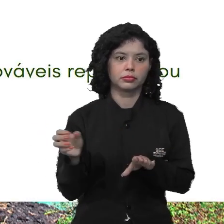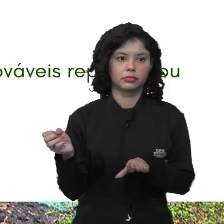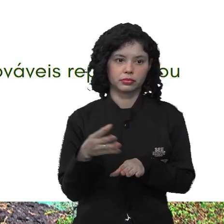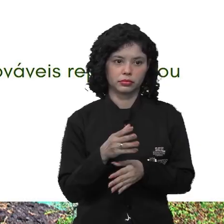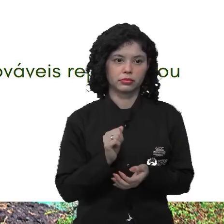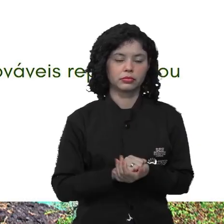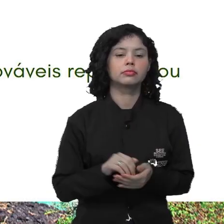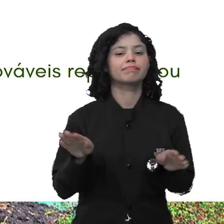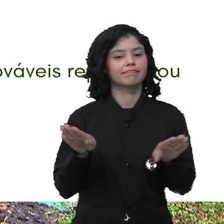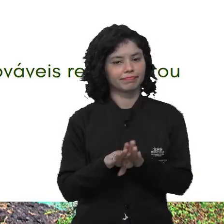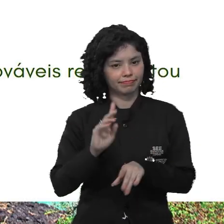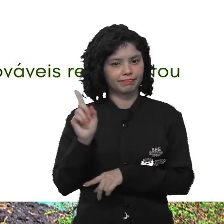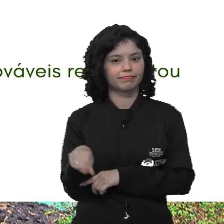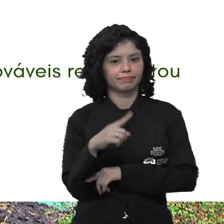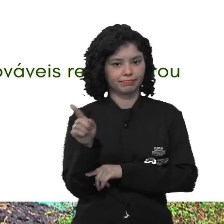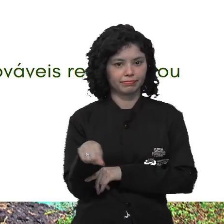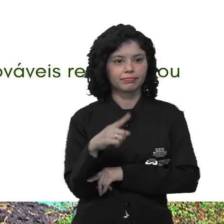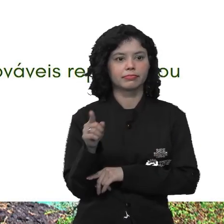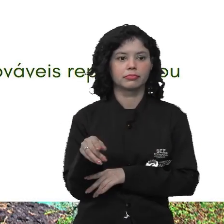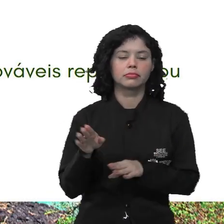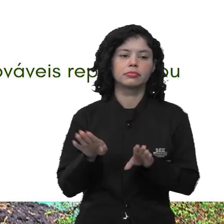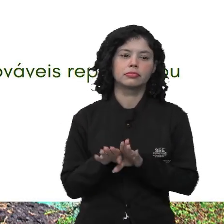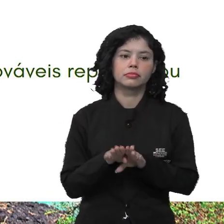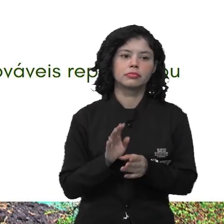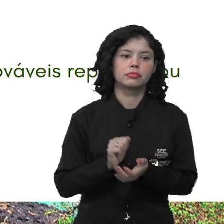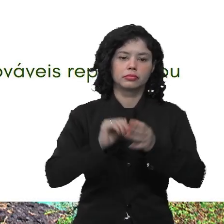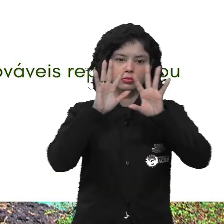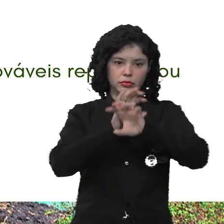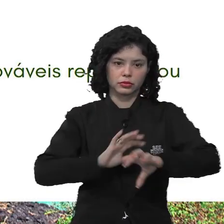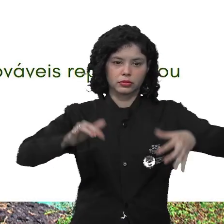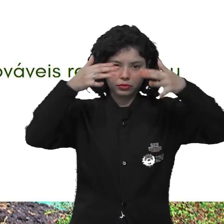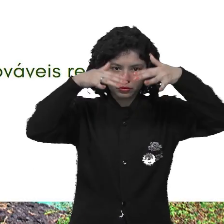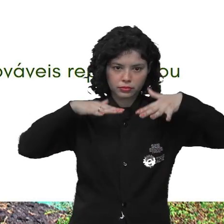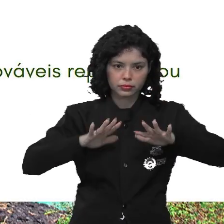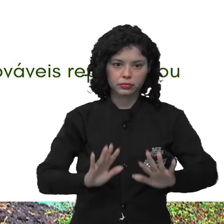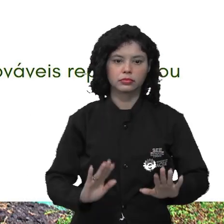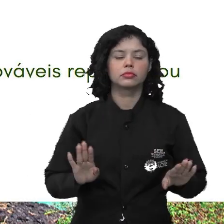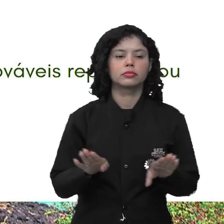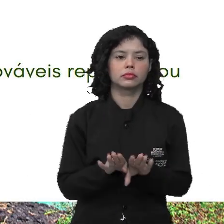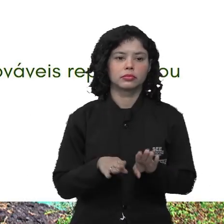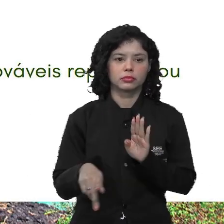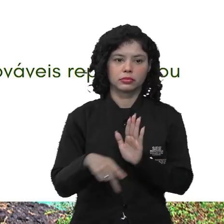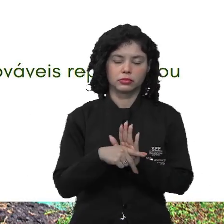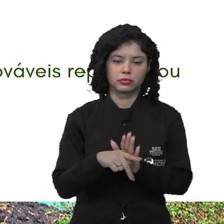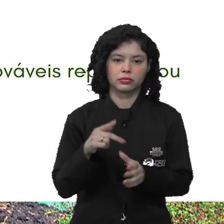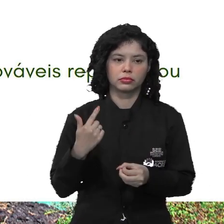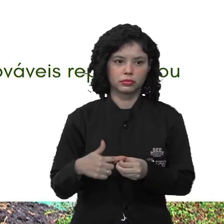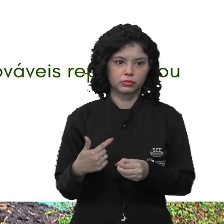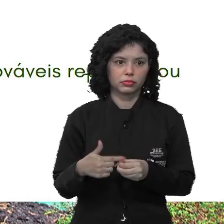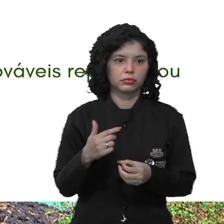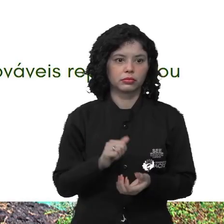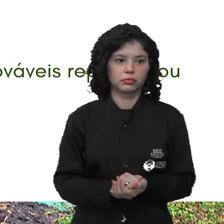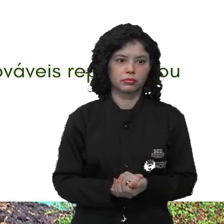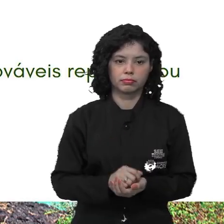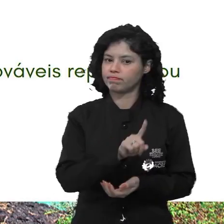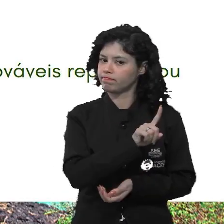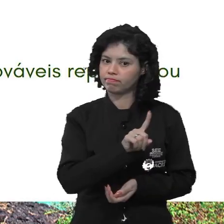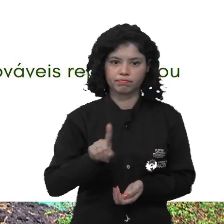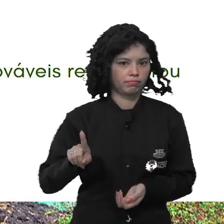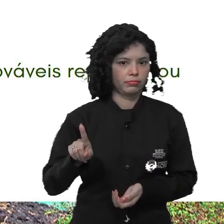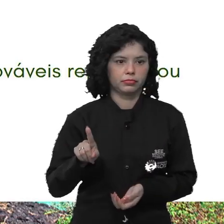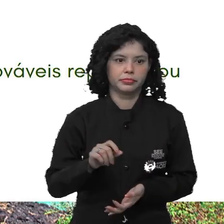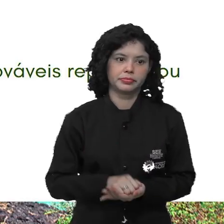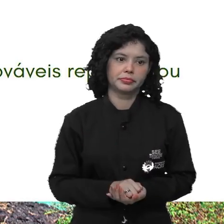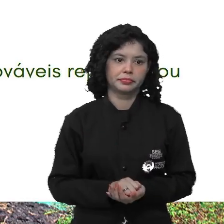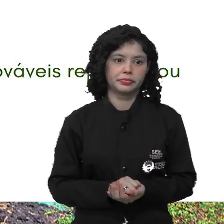renovável, eólica dos ventos também é renovável, gás natural, derivados do petróleo, não são